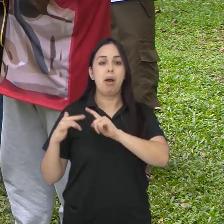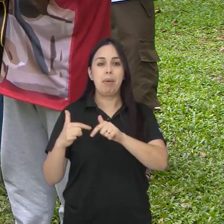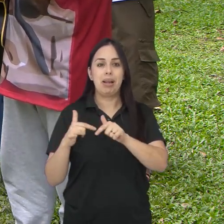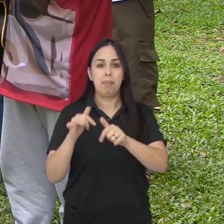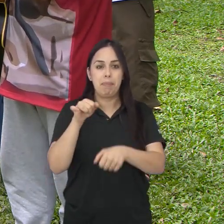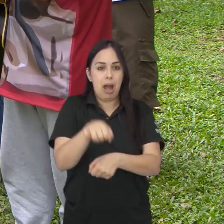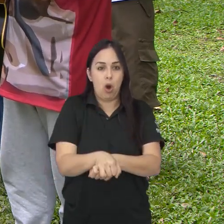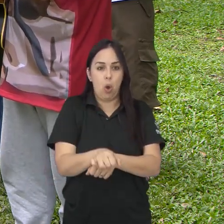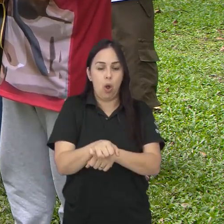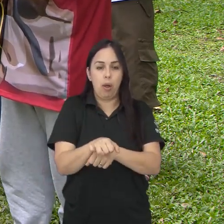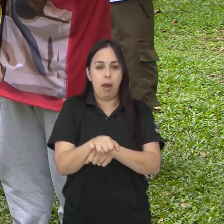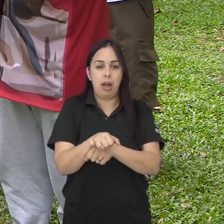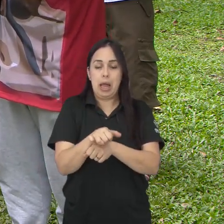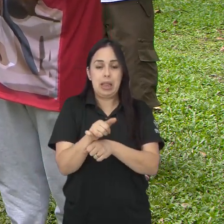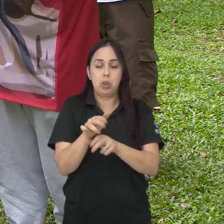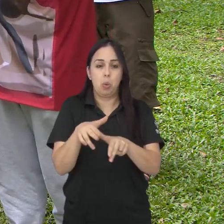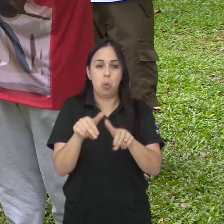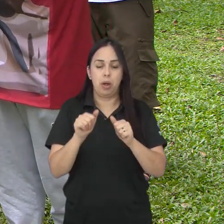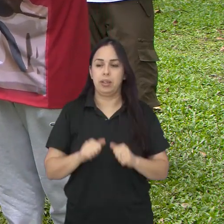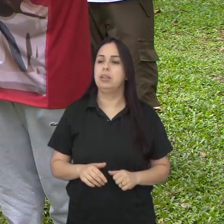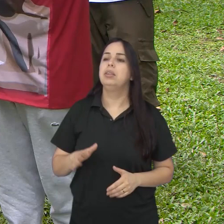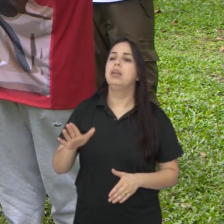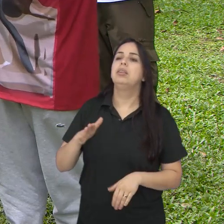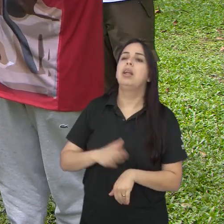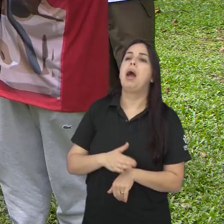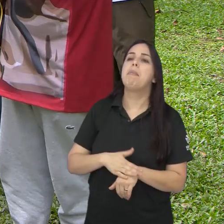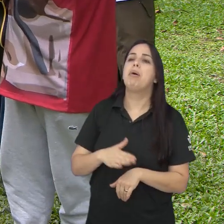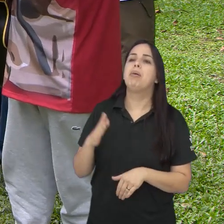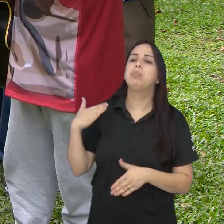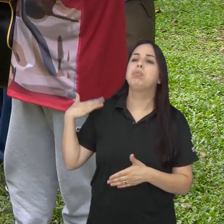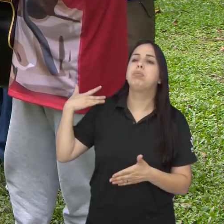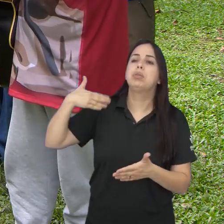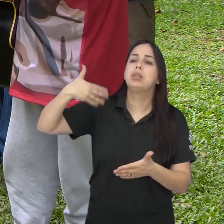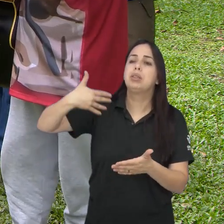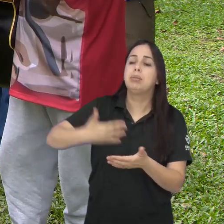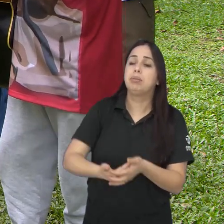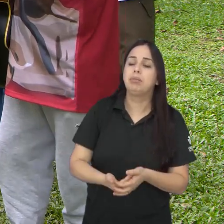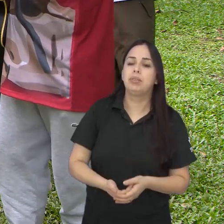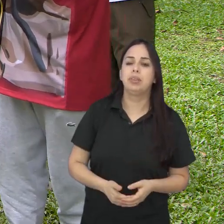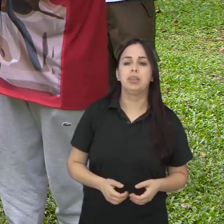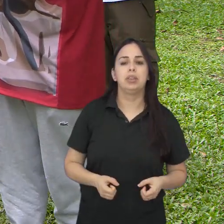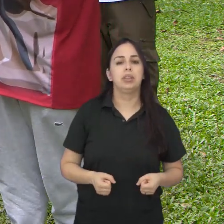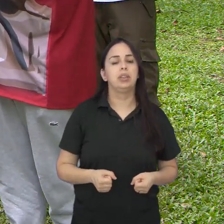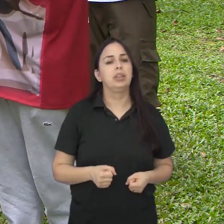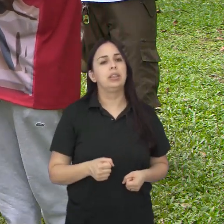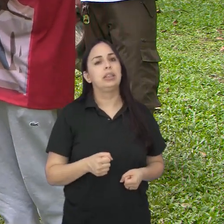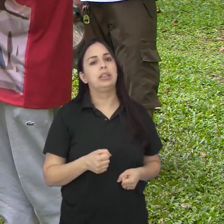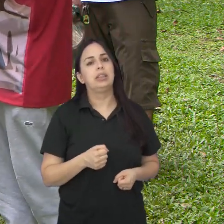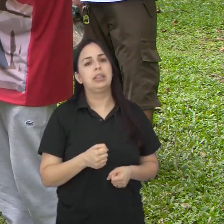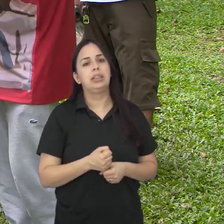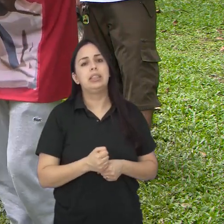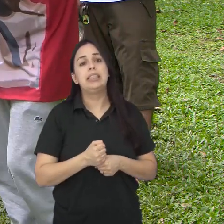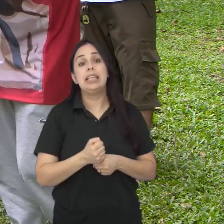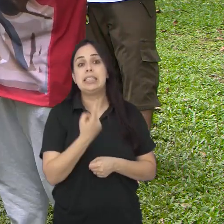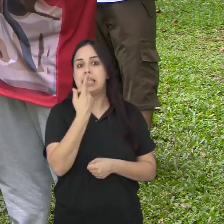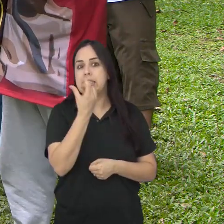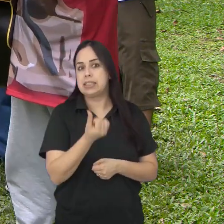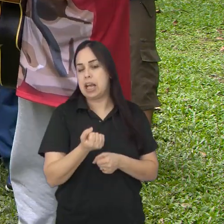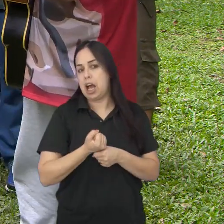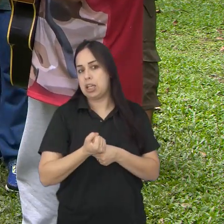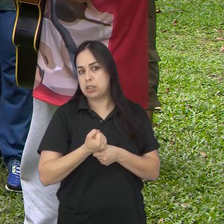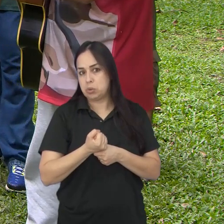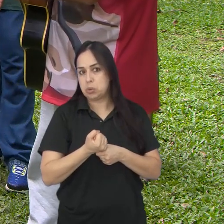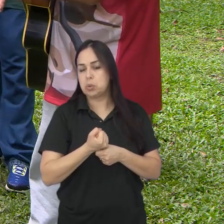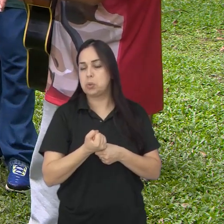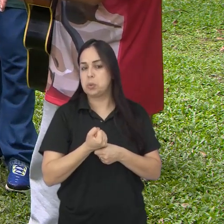tradição nunca morreu, né? Há quantos anos aí mesmo? Olha, nós já estamos com quantos anos? 16 anos